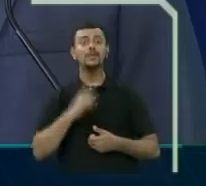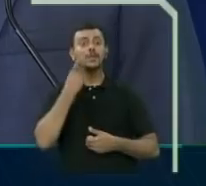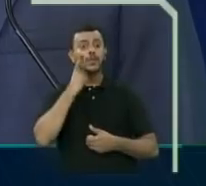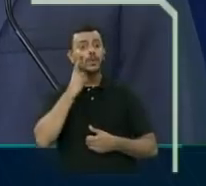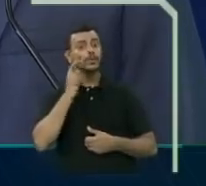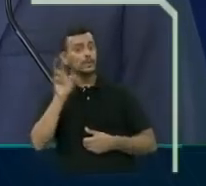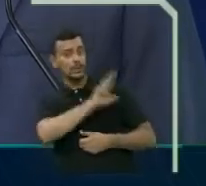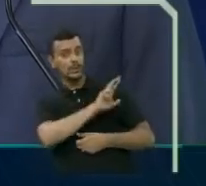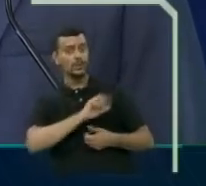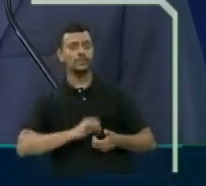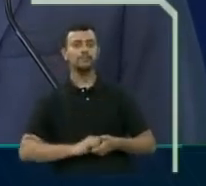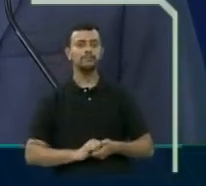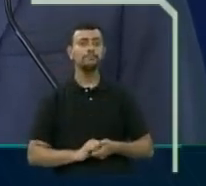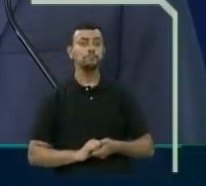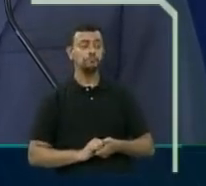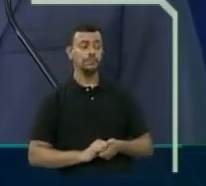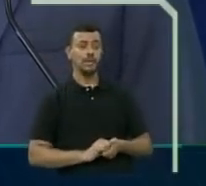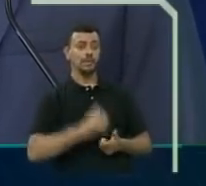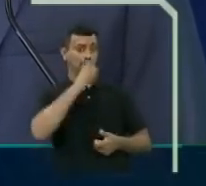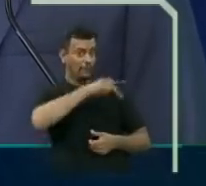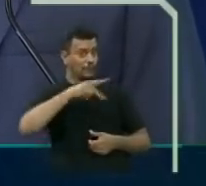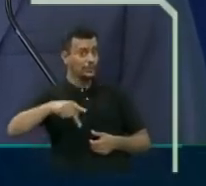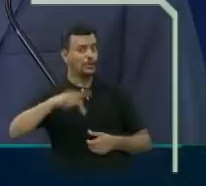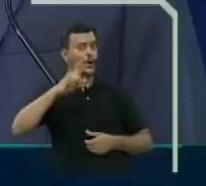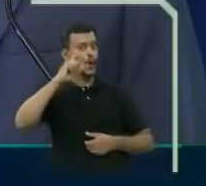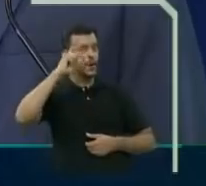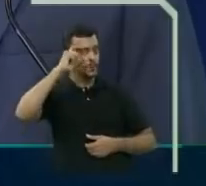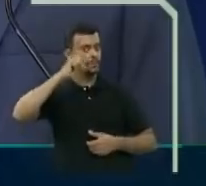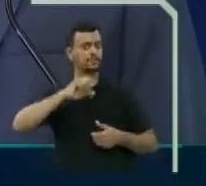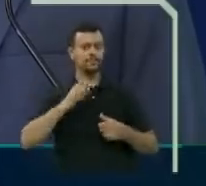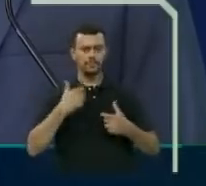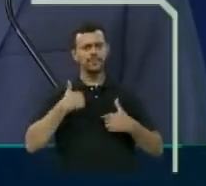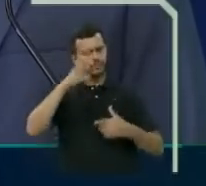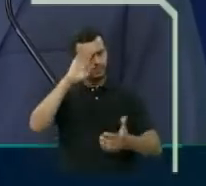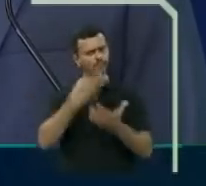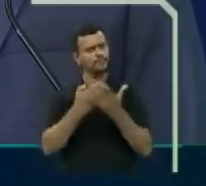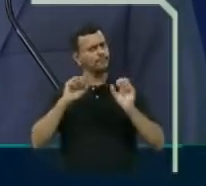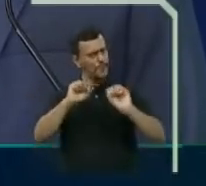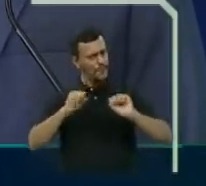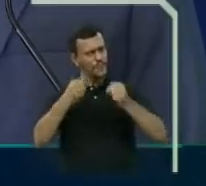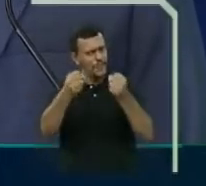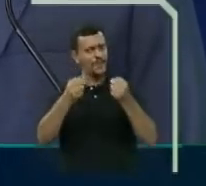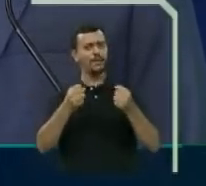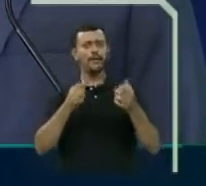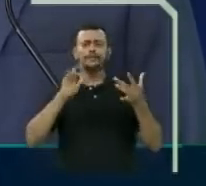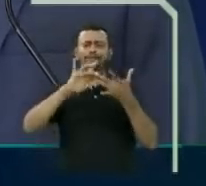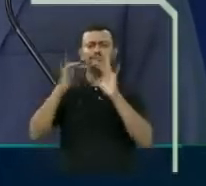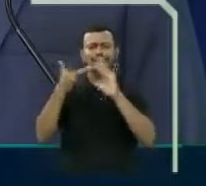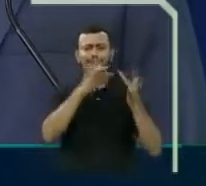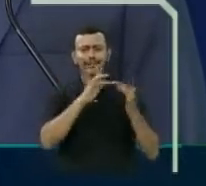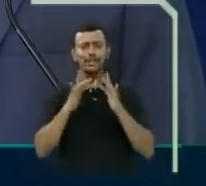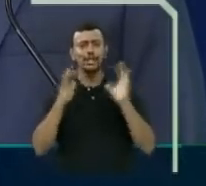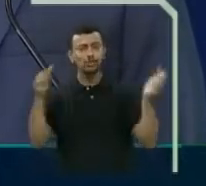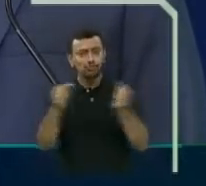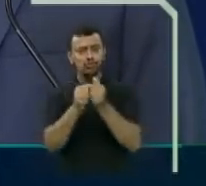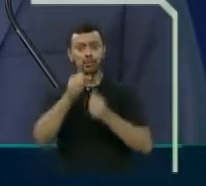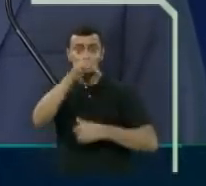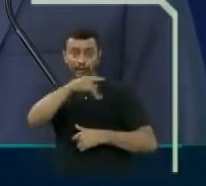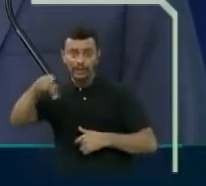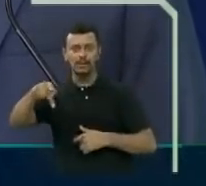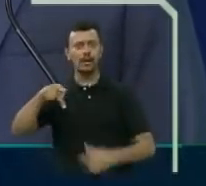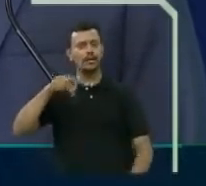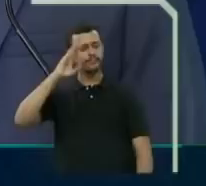Tavares. Professora Lizete, eu acredito que o fortalecimento na relação com os professores é